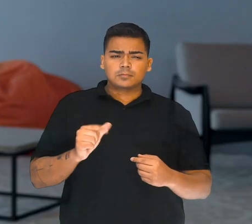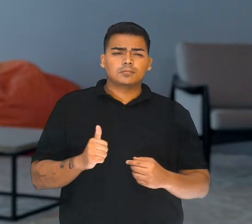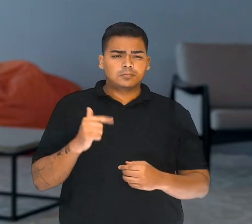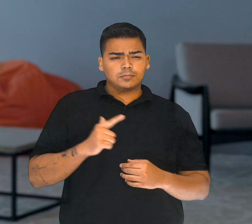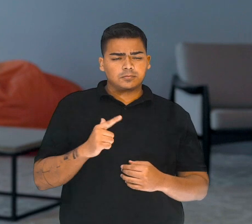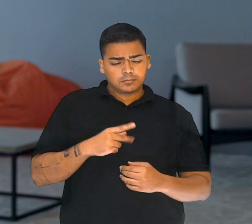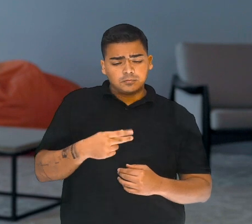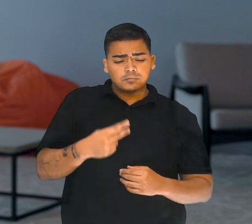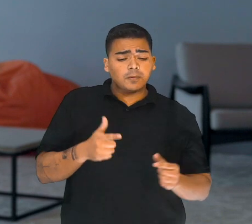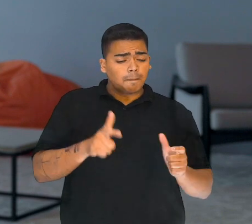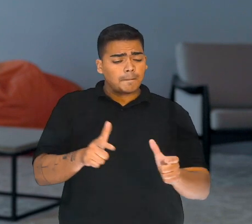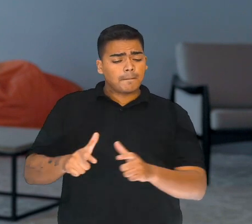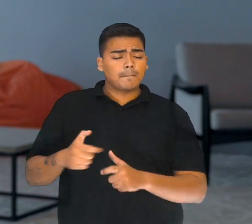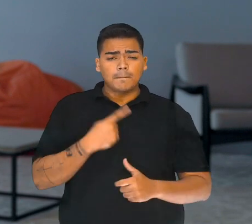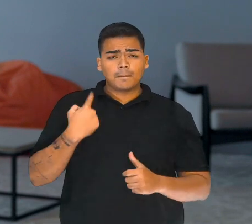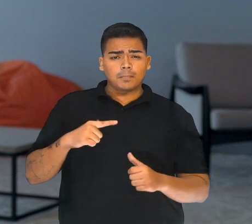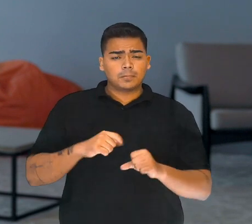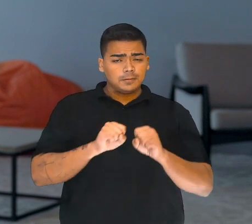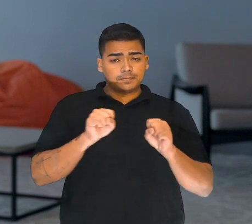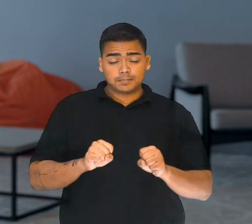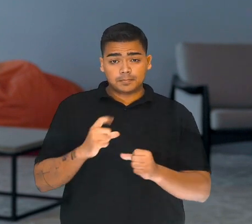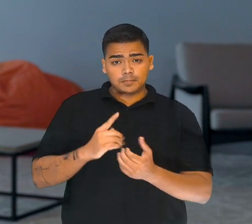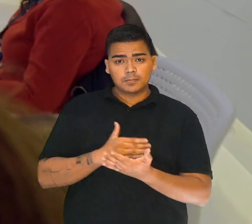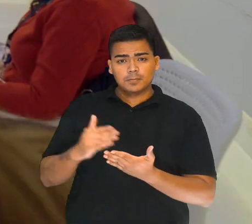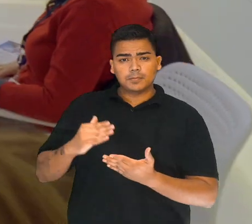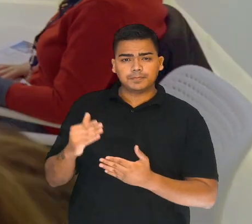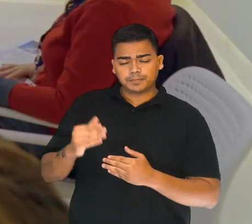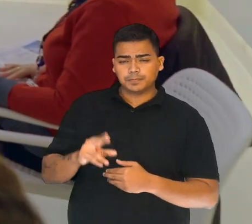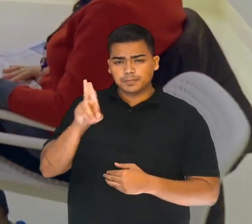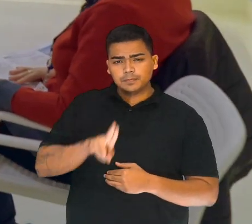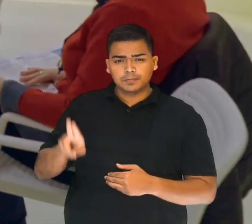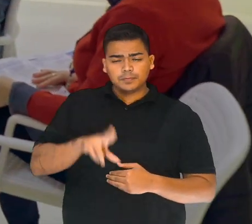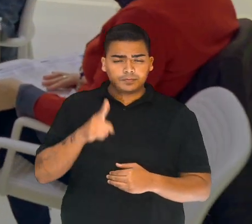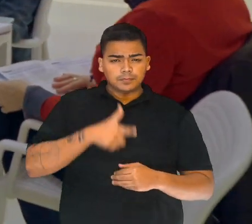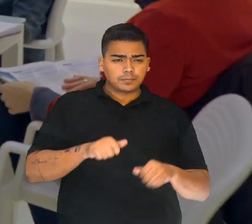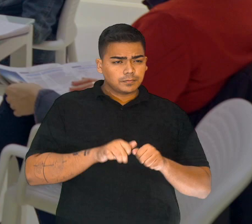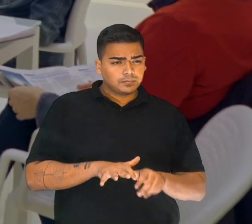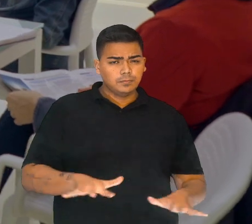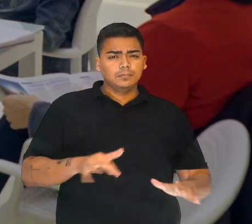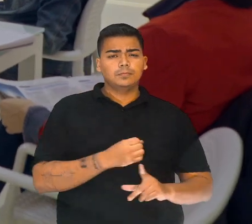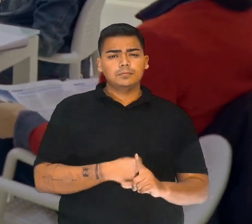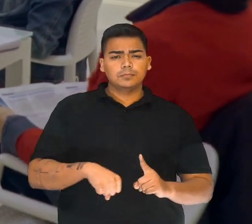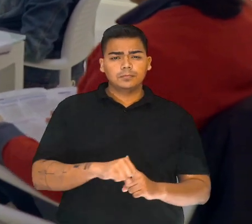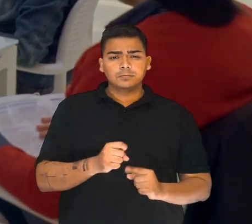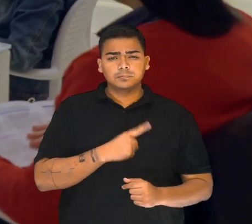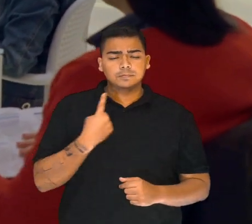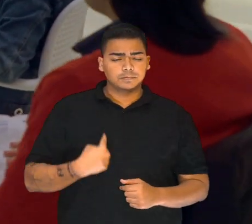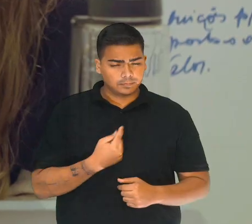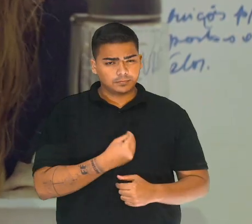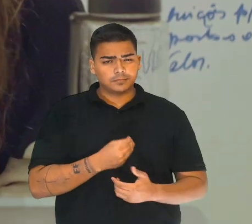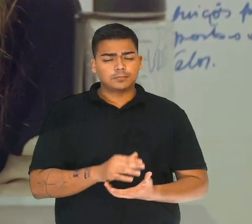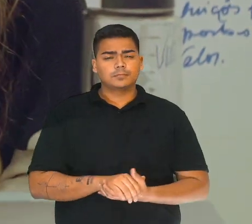transbordar esse ambiente que nós temos no ecossistema, que nasce dentro da universidade, para a nossa sociedade, para a comunidade onde nós